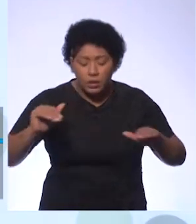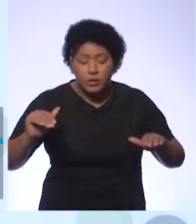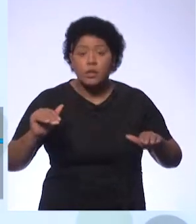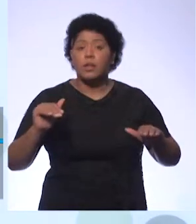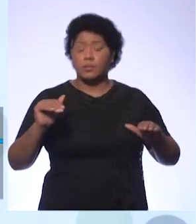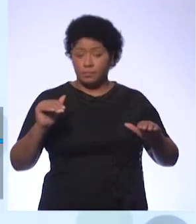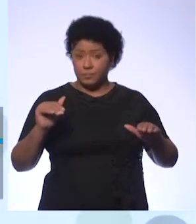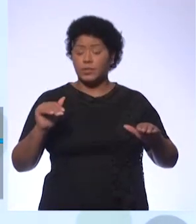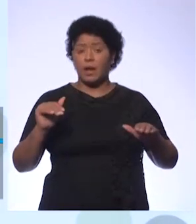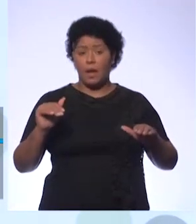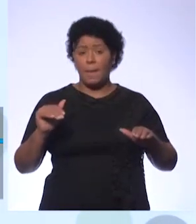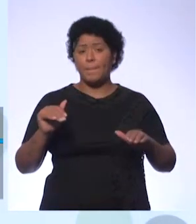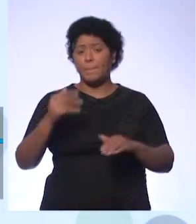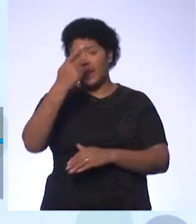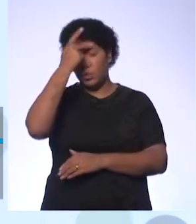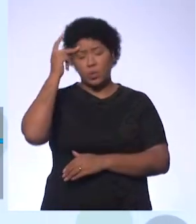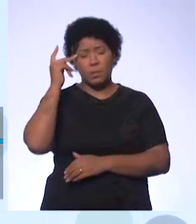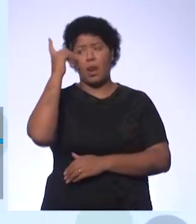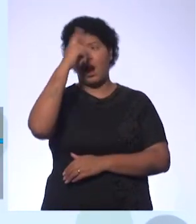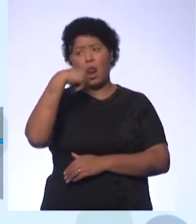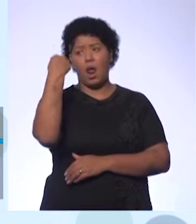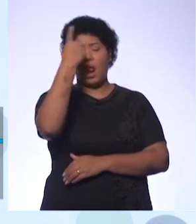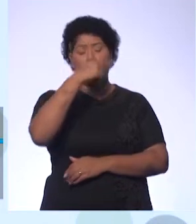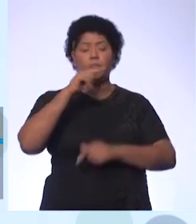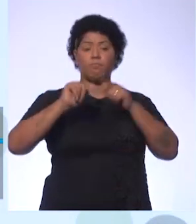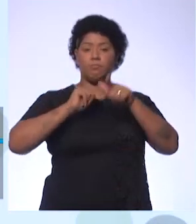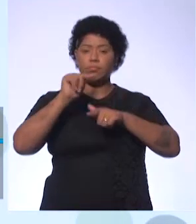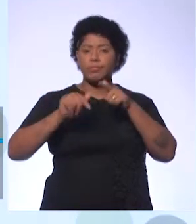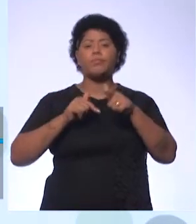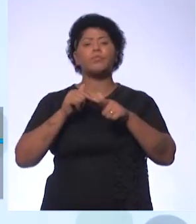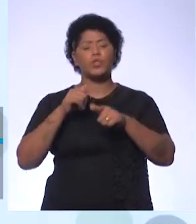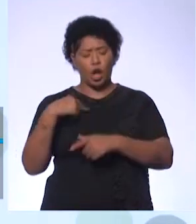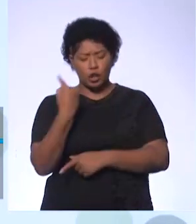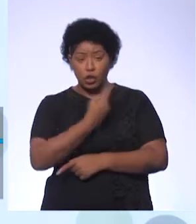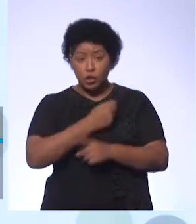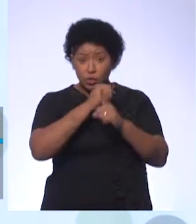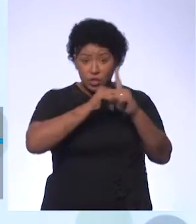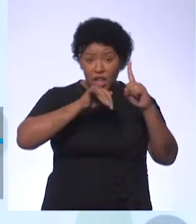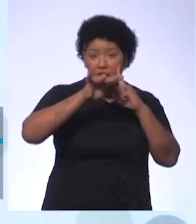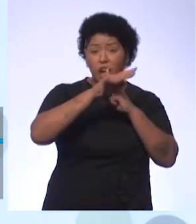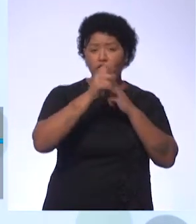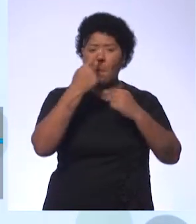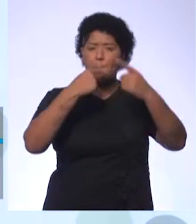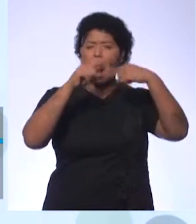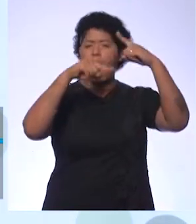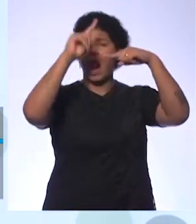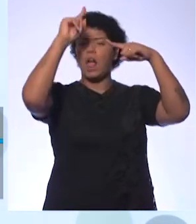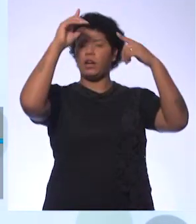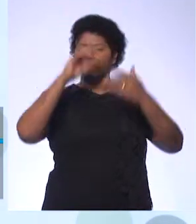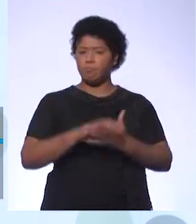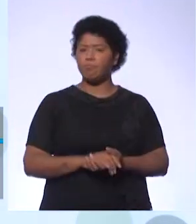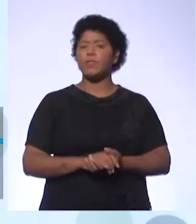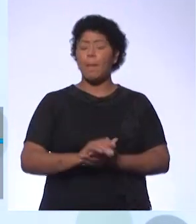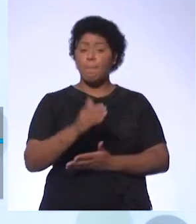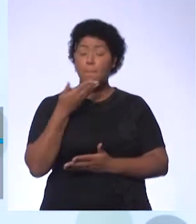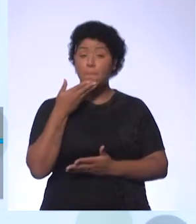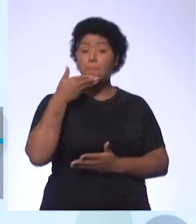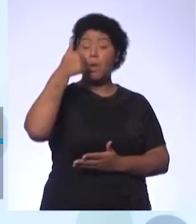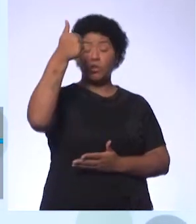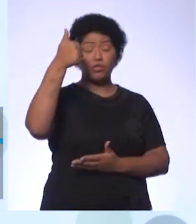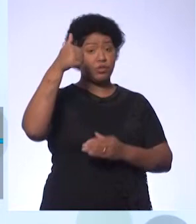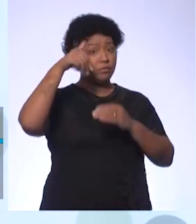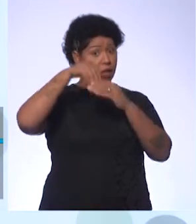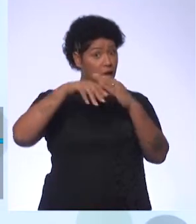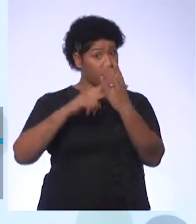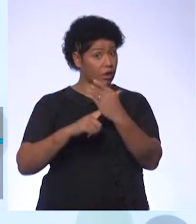pessoas que trabalharam por horas a fio que a nossa sociedade ela se desenvolveu tecnologicamente, cientificamente. Positivo do lado